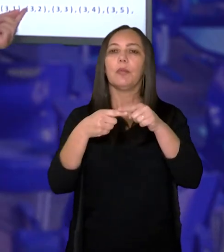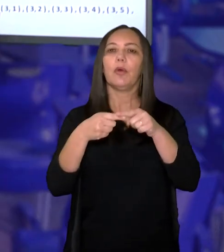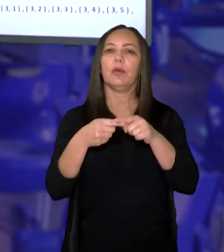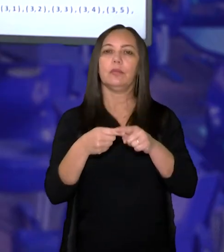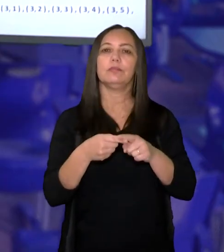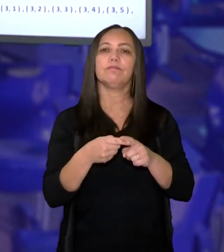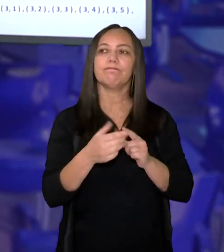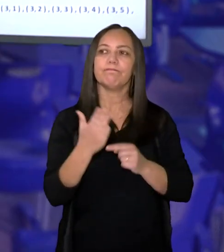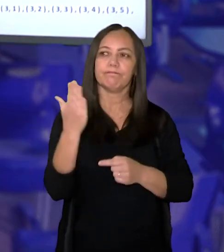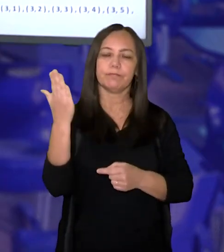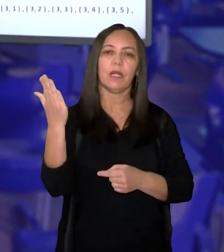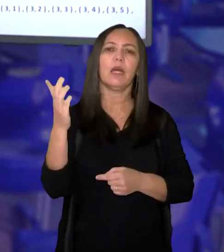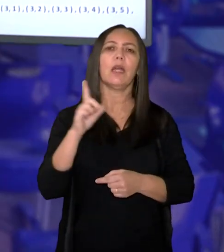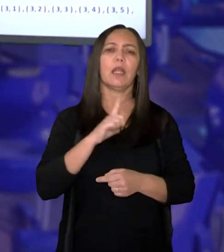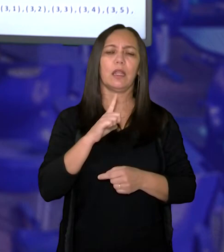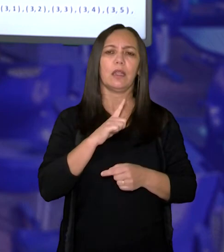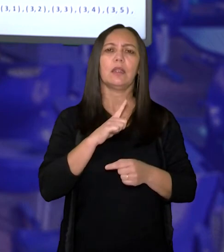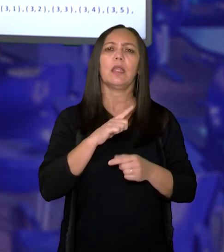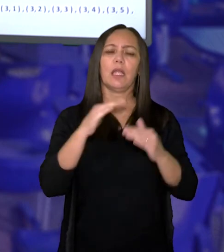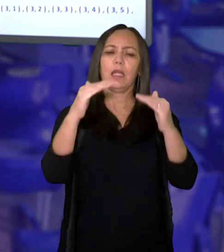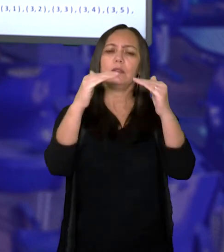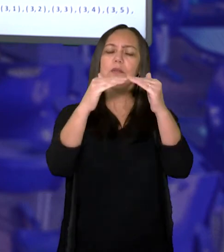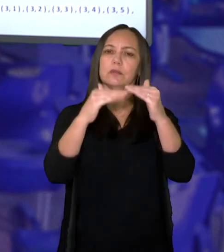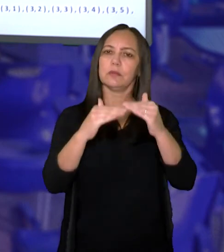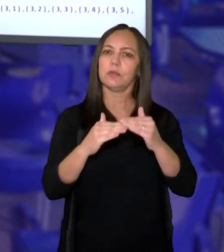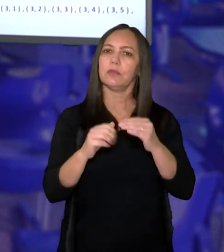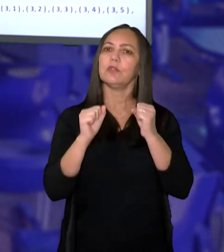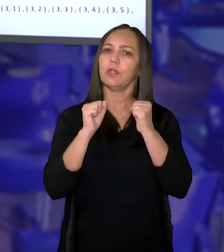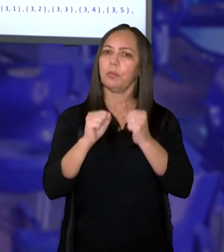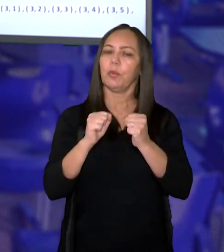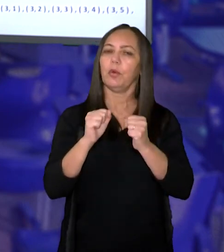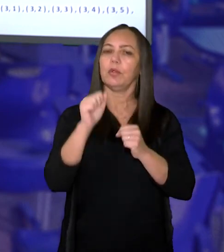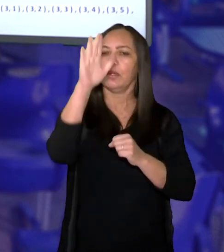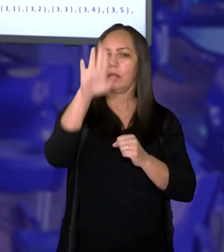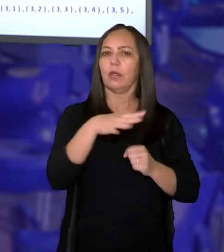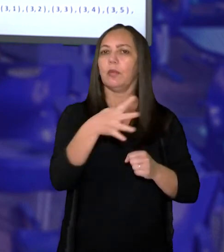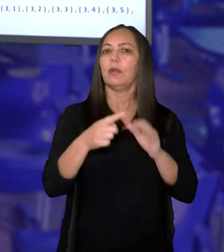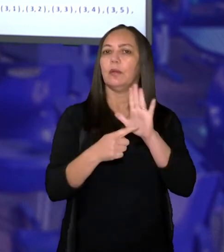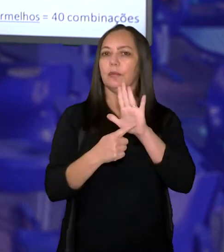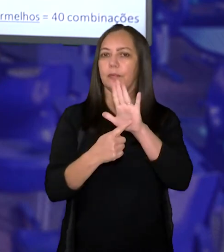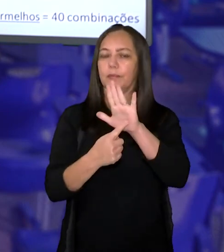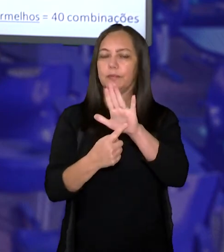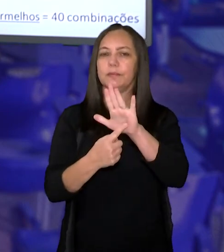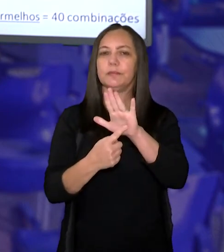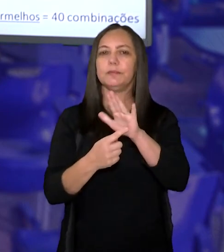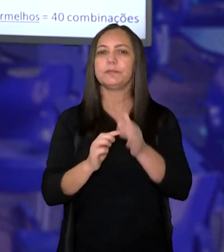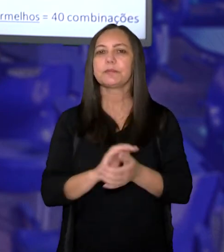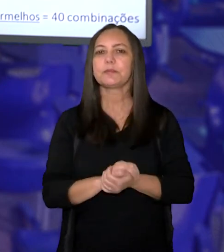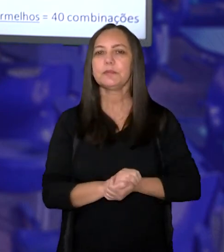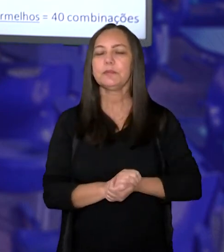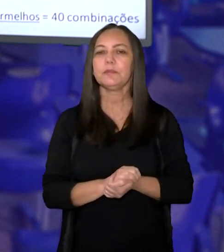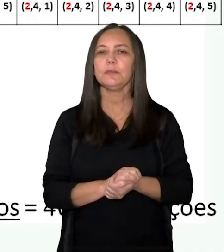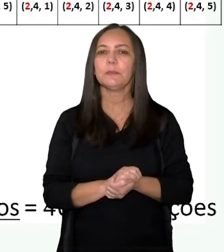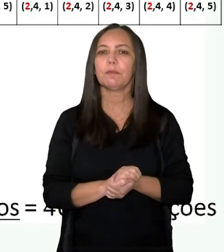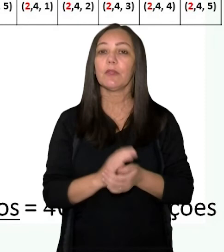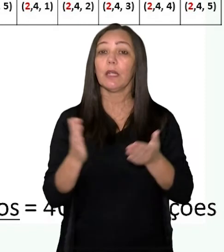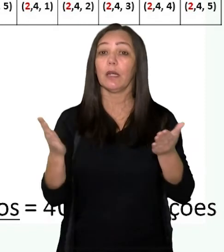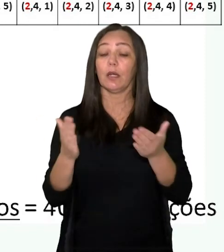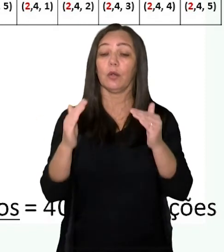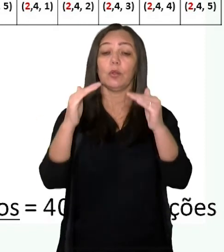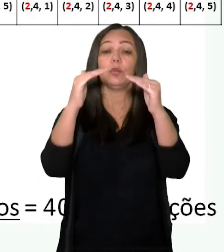tem todas as possibilidades que essa tabela ela trouxe. Agora